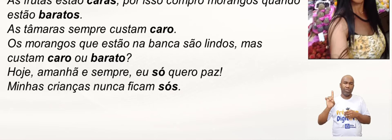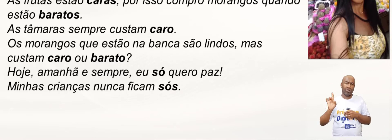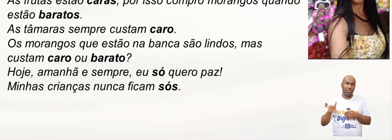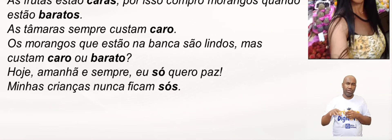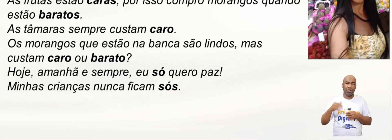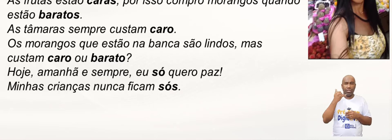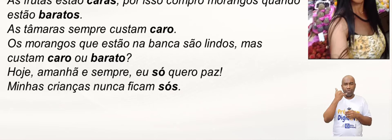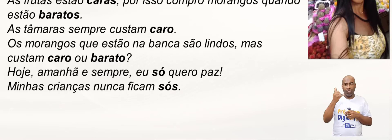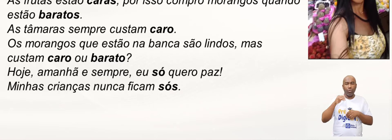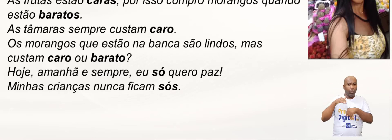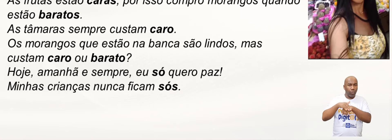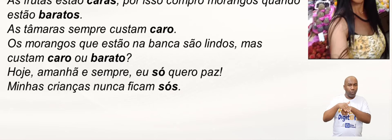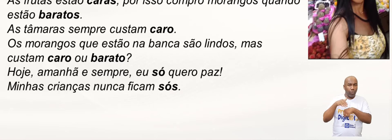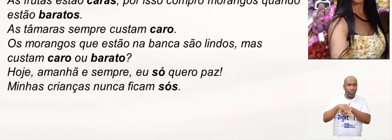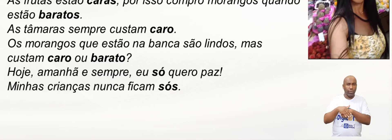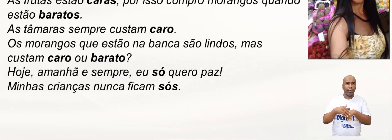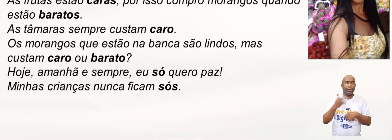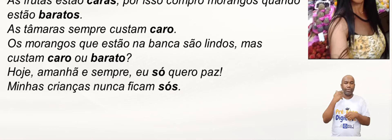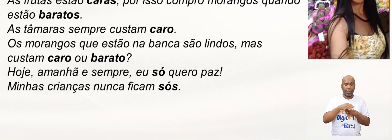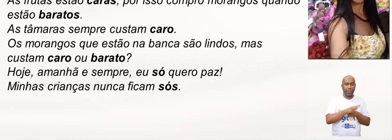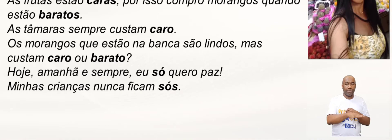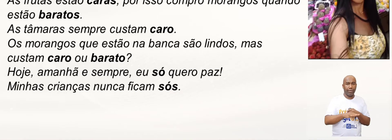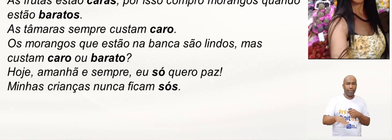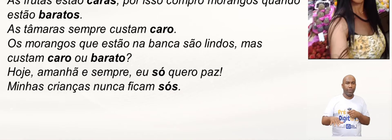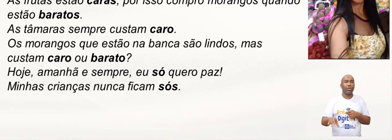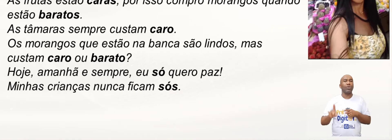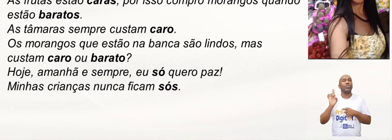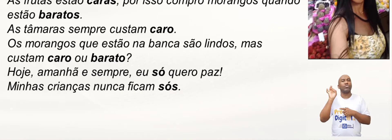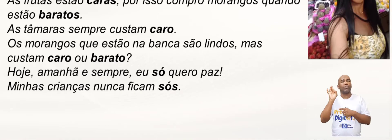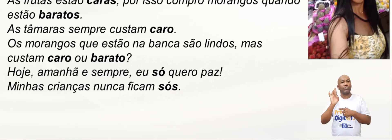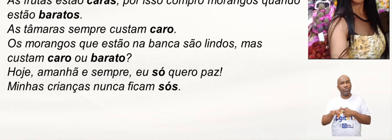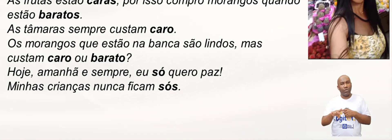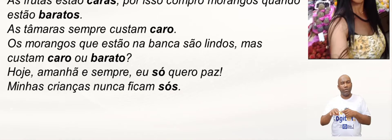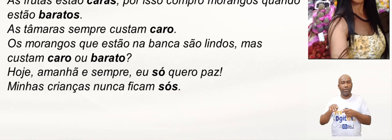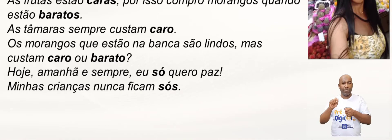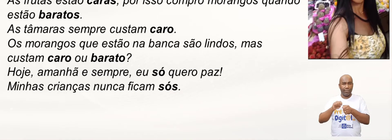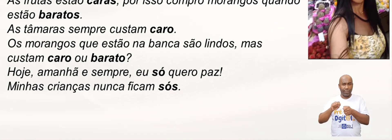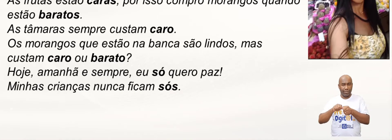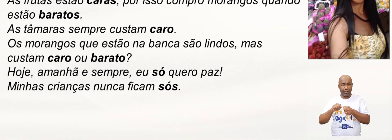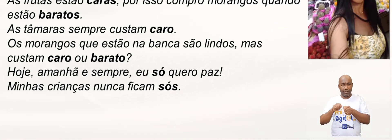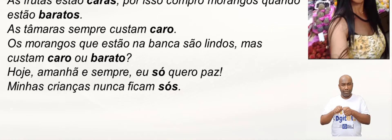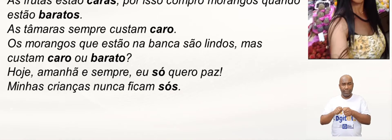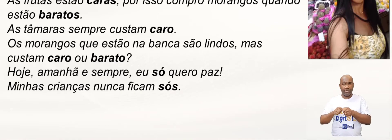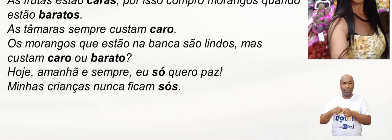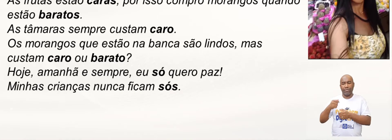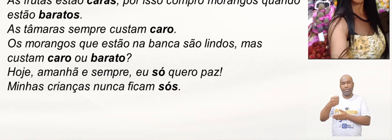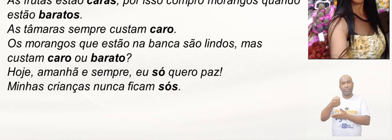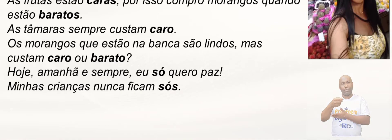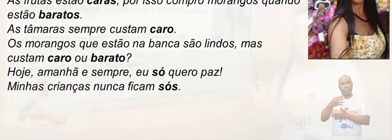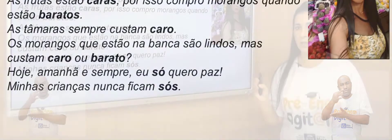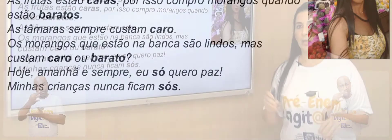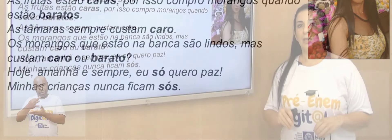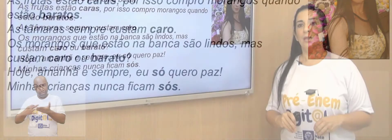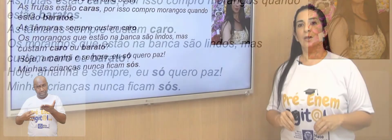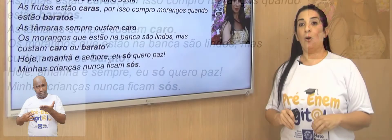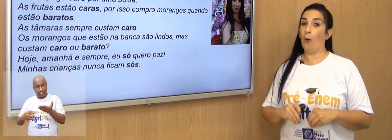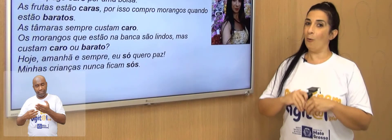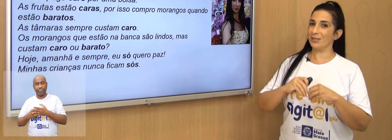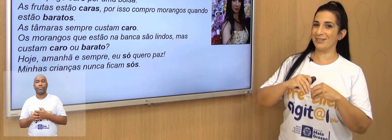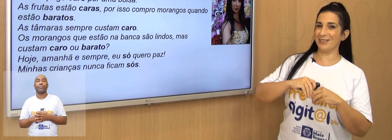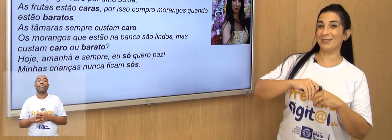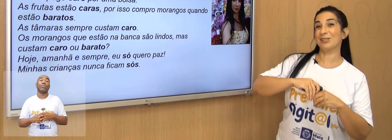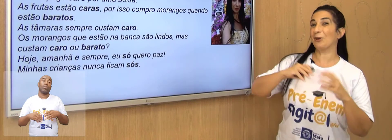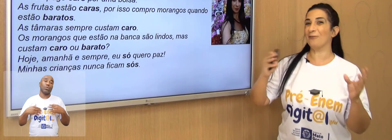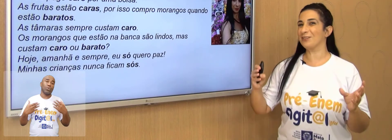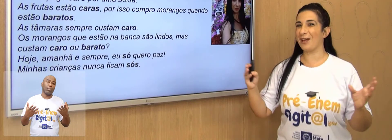As crianças só fizeram as suas tarefas.